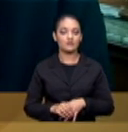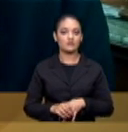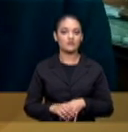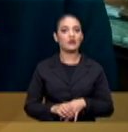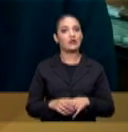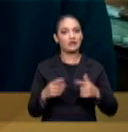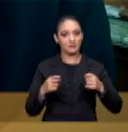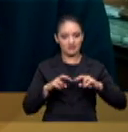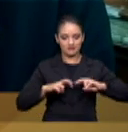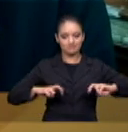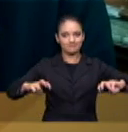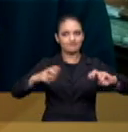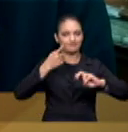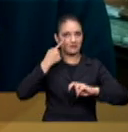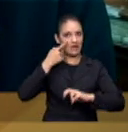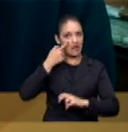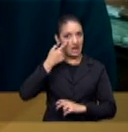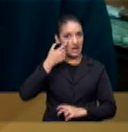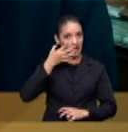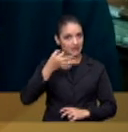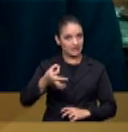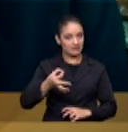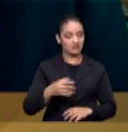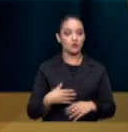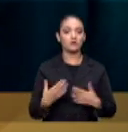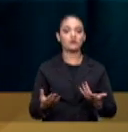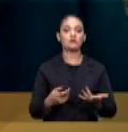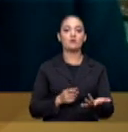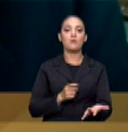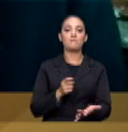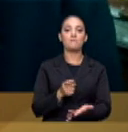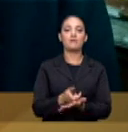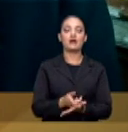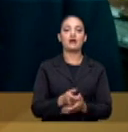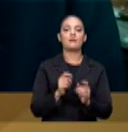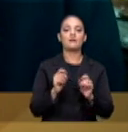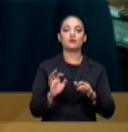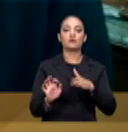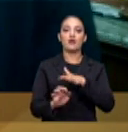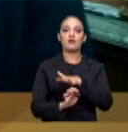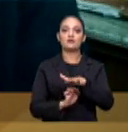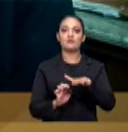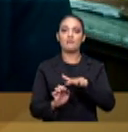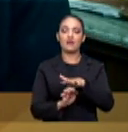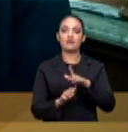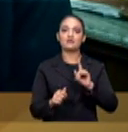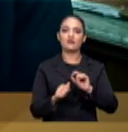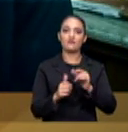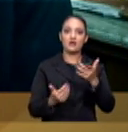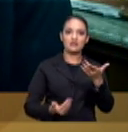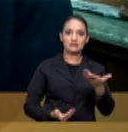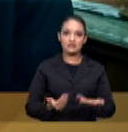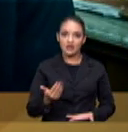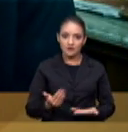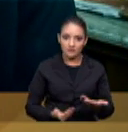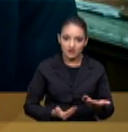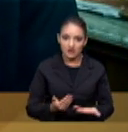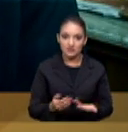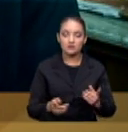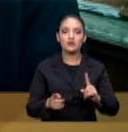colegiado, considerados os pagamentos a fornecedores de bens e serviços,